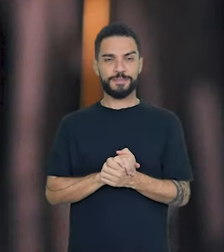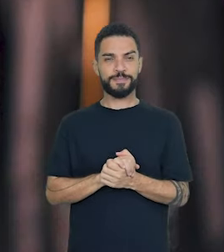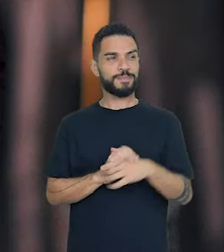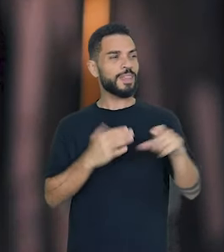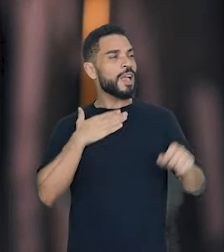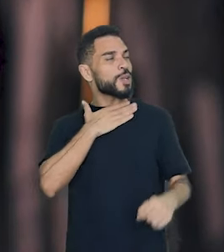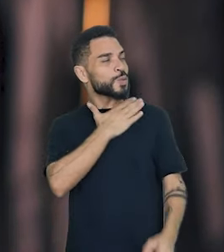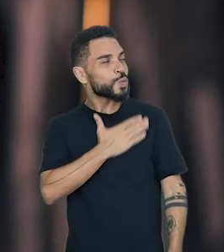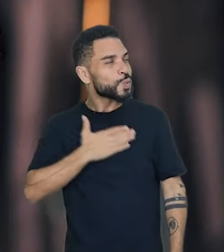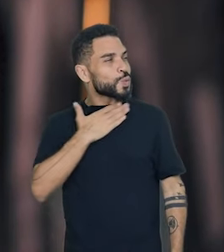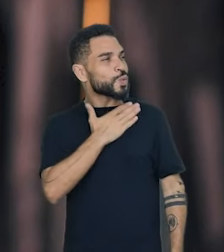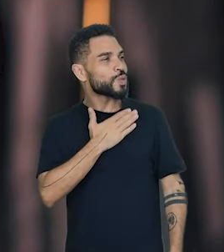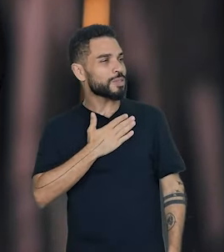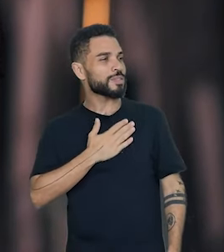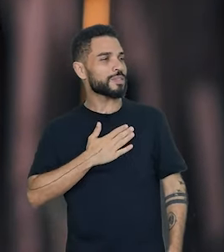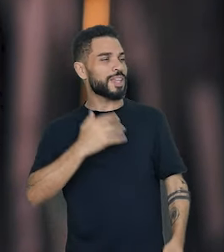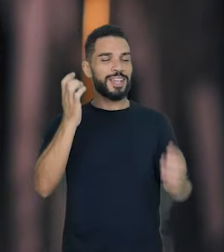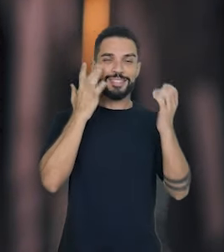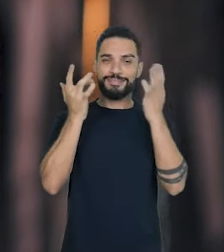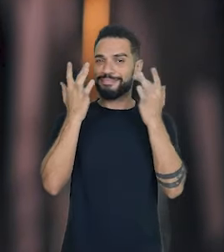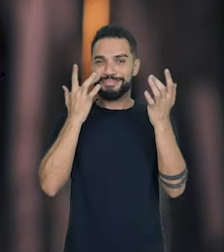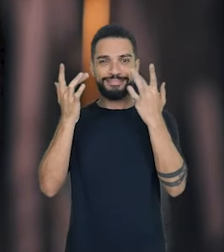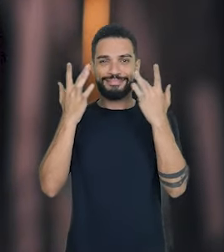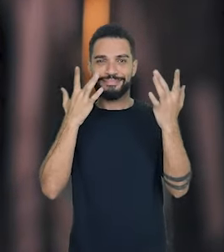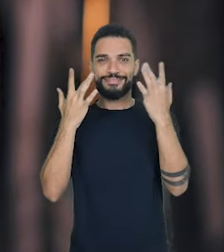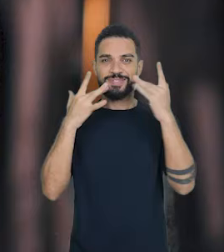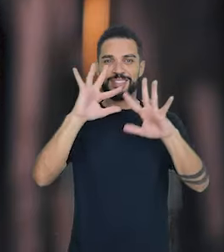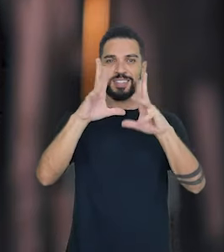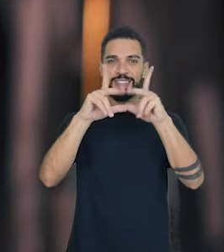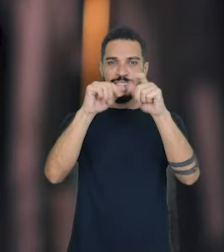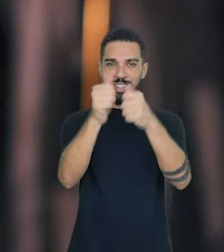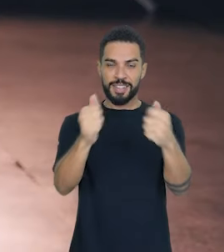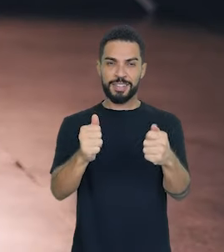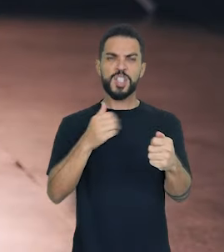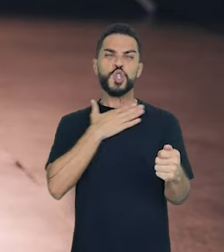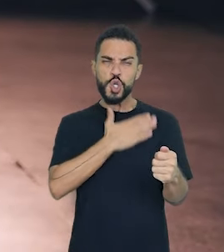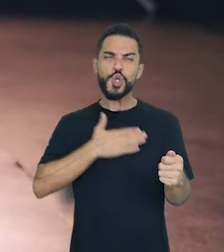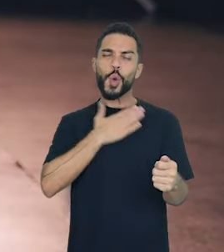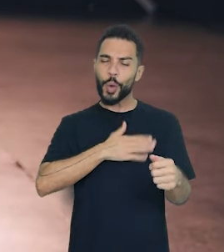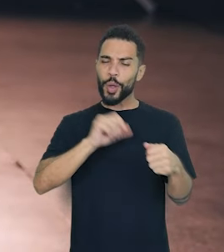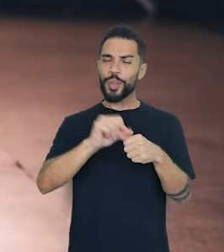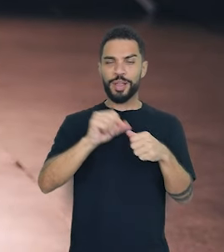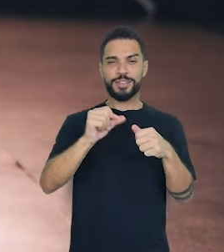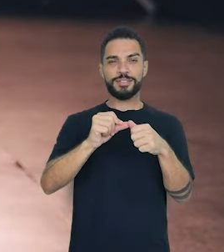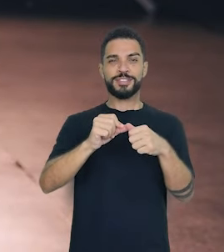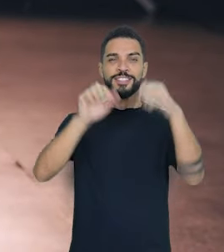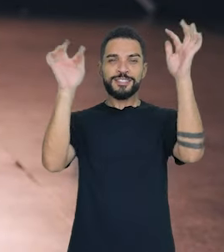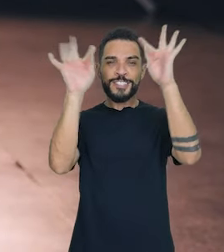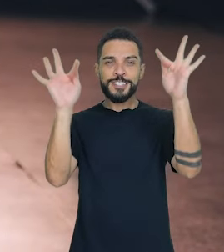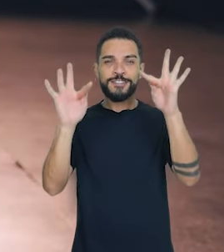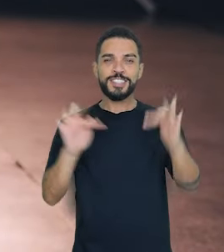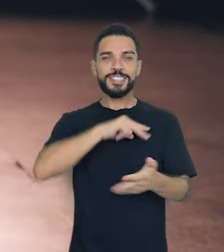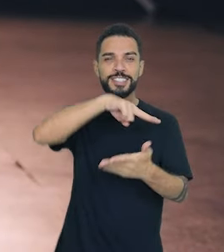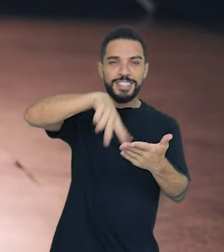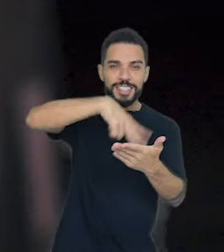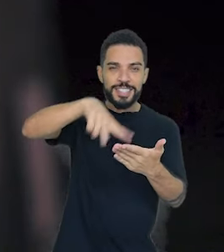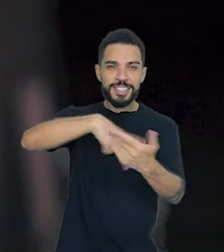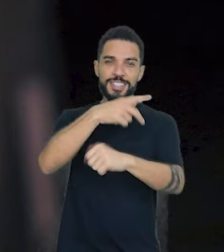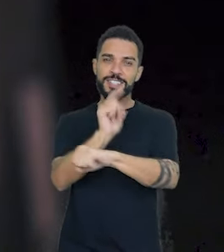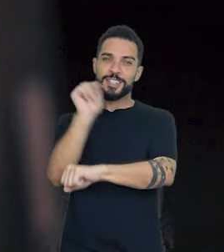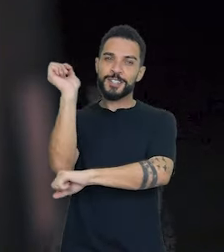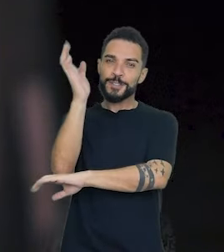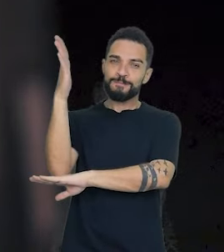Ele gosta, ele é um artista da avenida. Ele gosta do que ele faz, tem prazer no que ele faz.